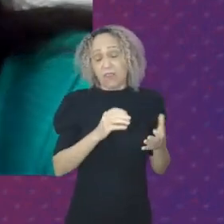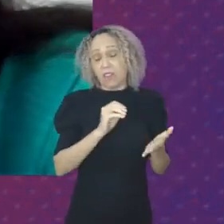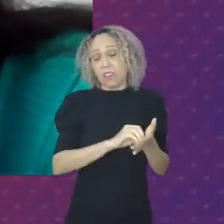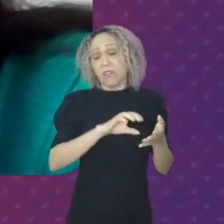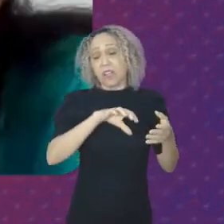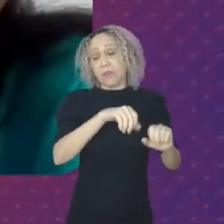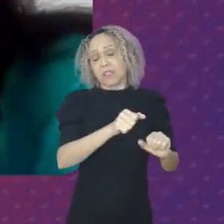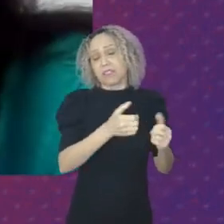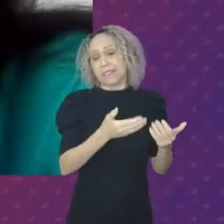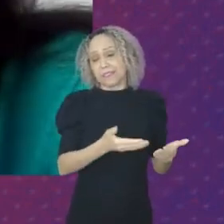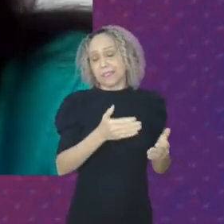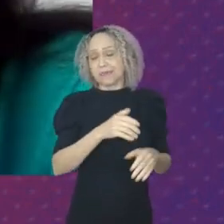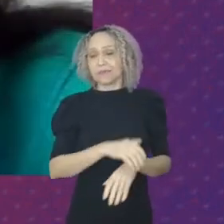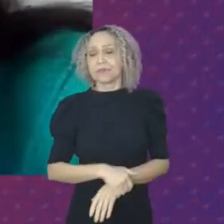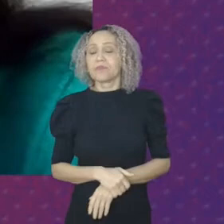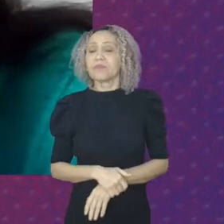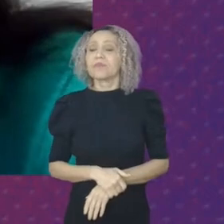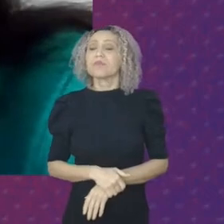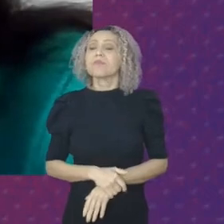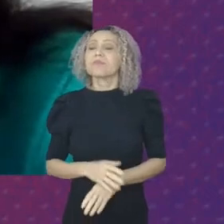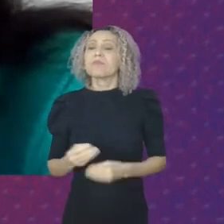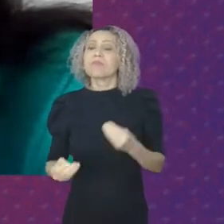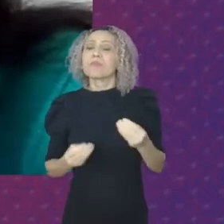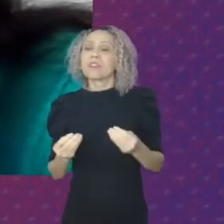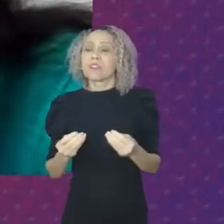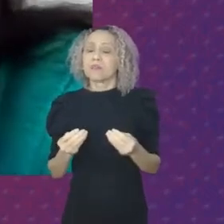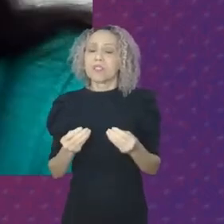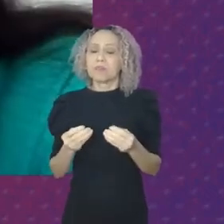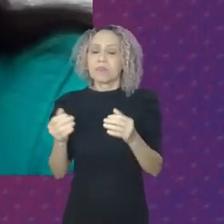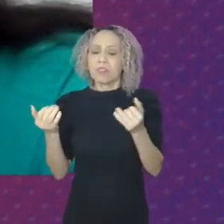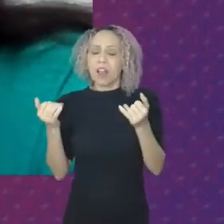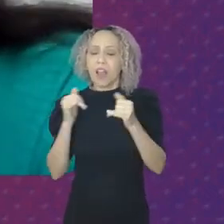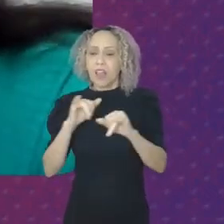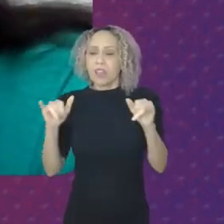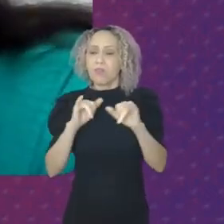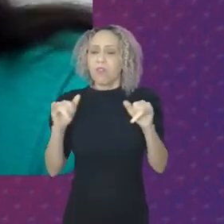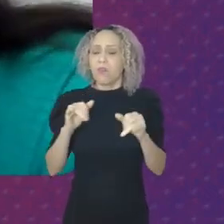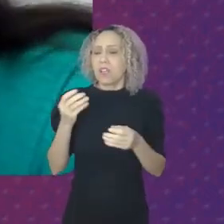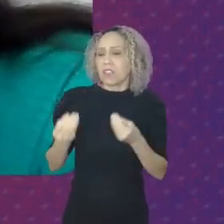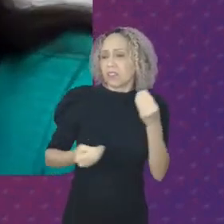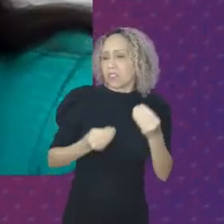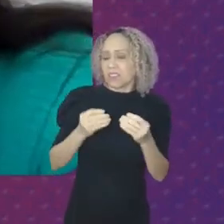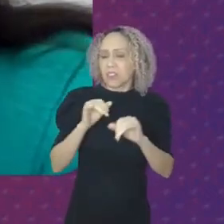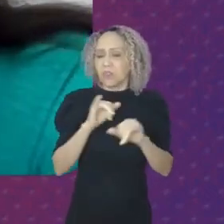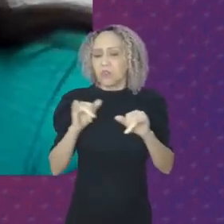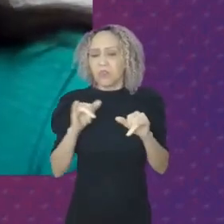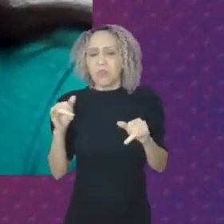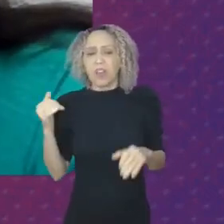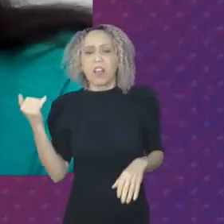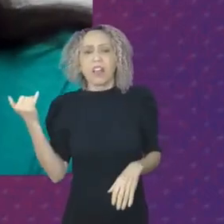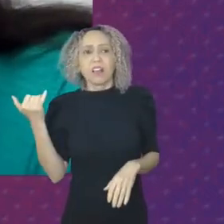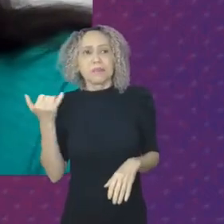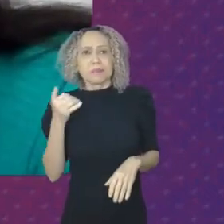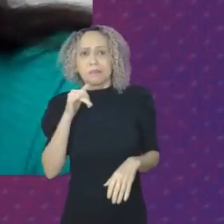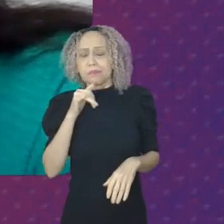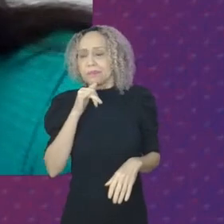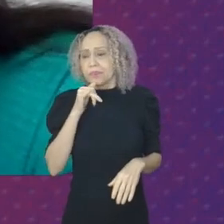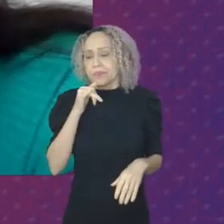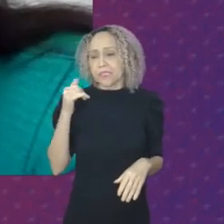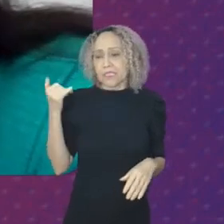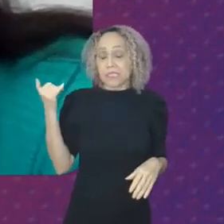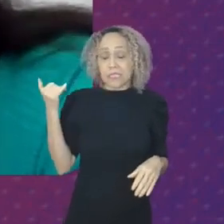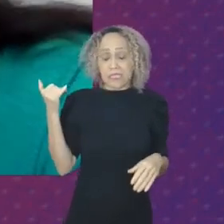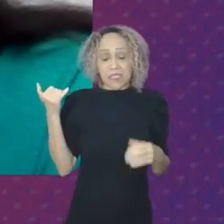às mulheres. A desatualização do banco de informações, as informações eram informações que elas não comunicavam